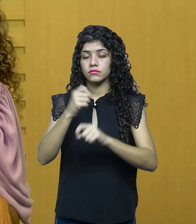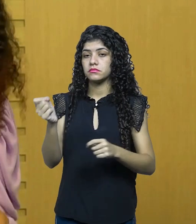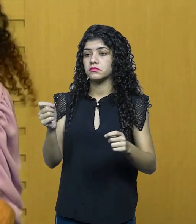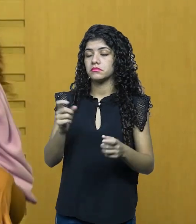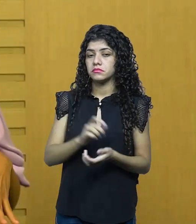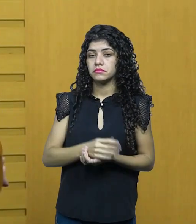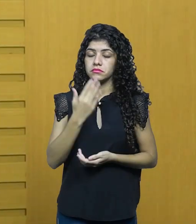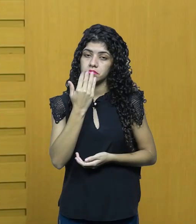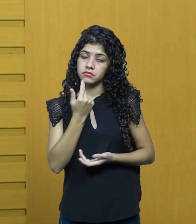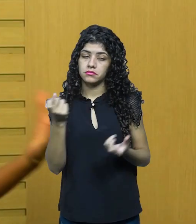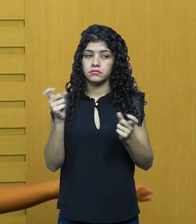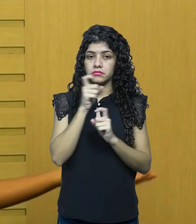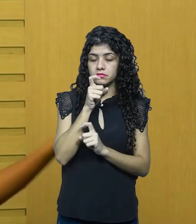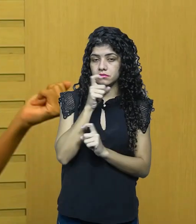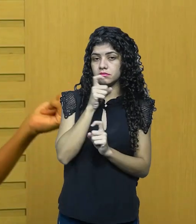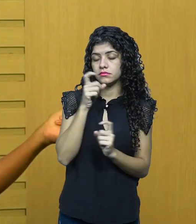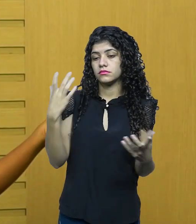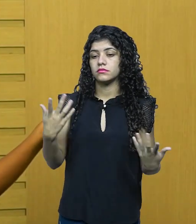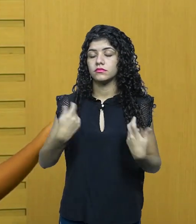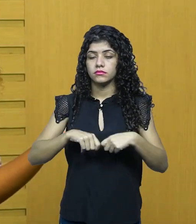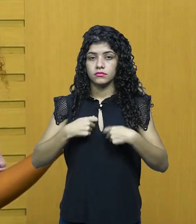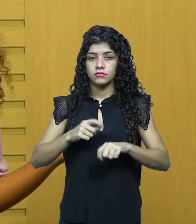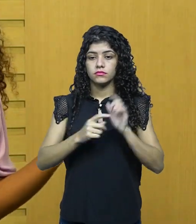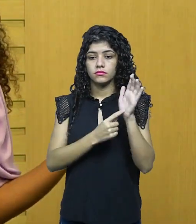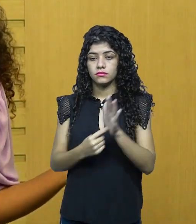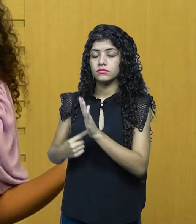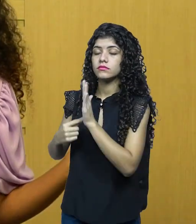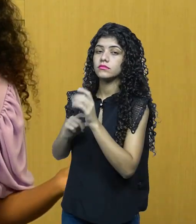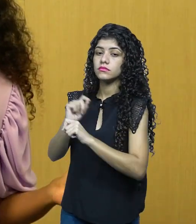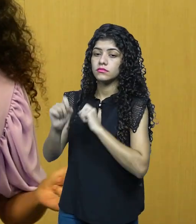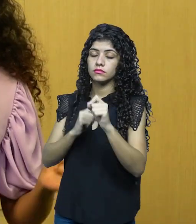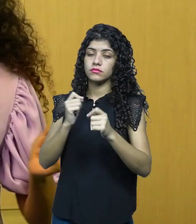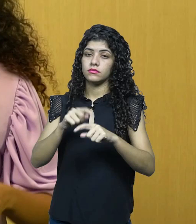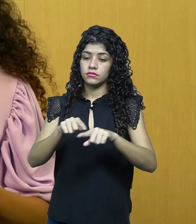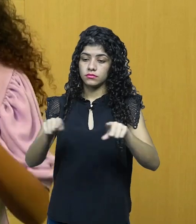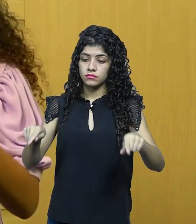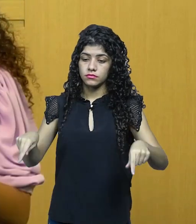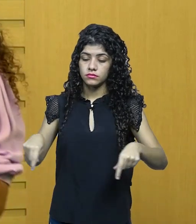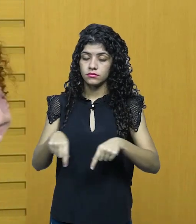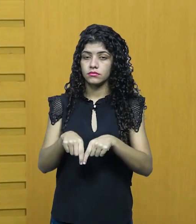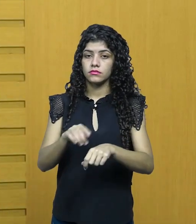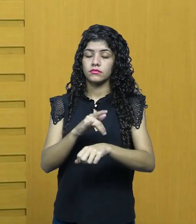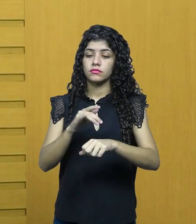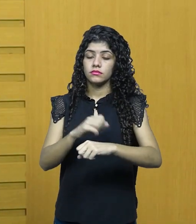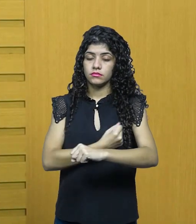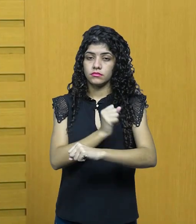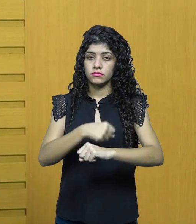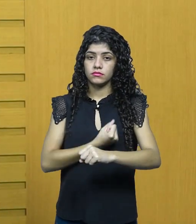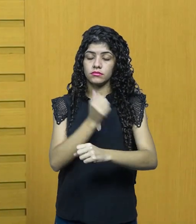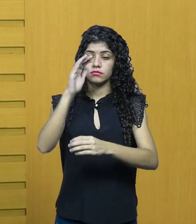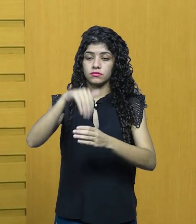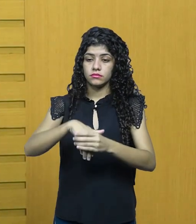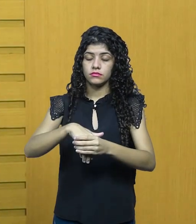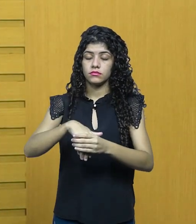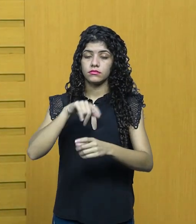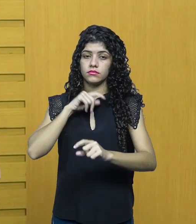cozinhar uma comida envenenada nessa cozinha. Então, nesse sentido, eu preciso mostrar a cozinha,